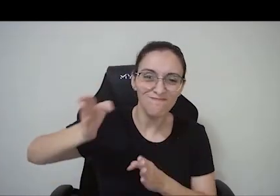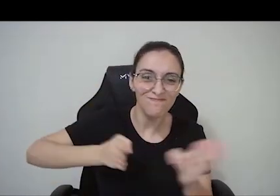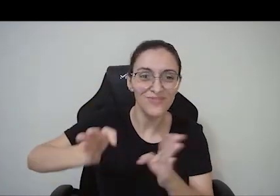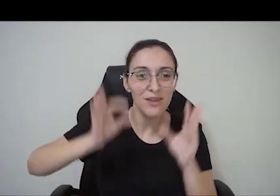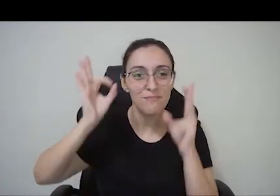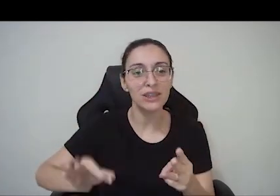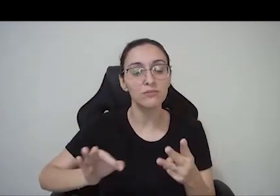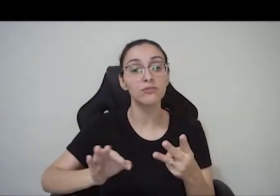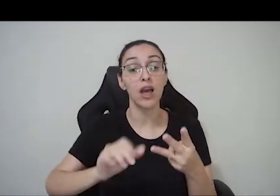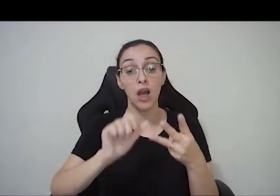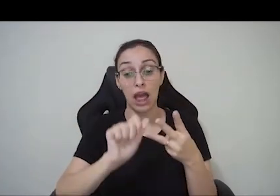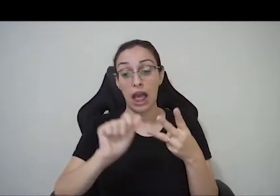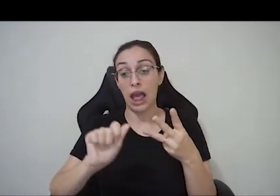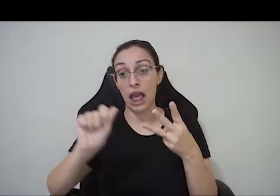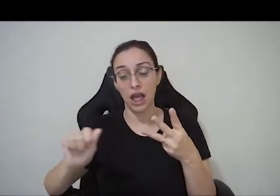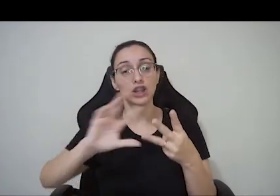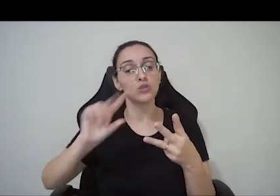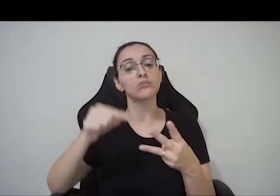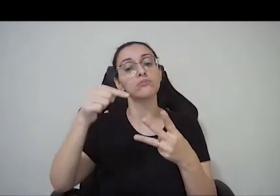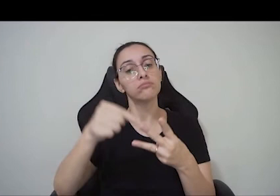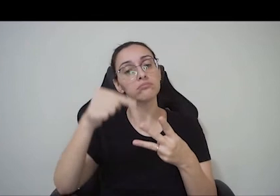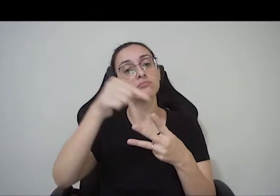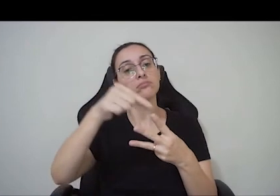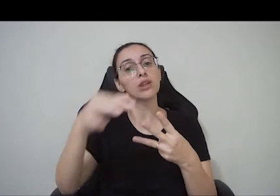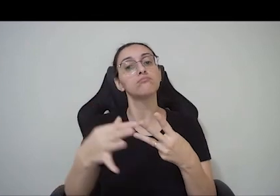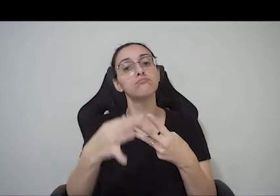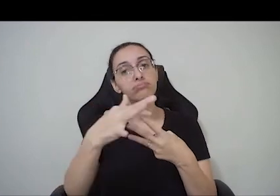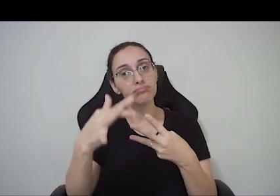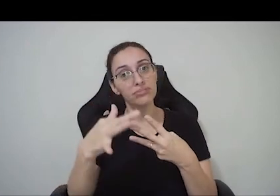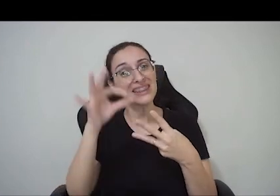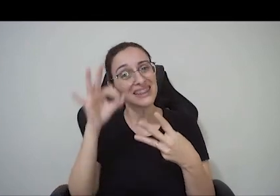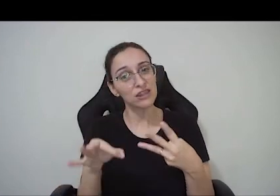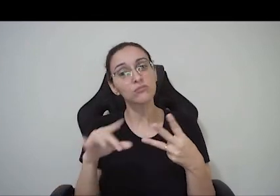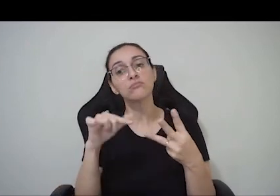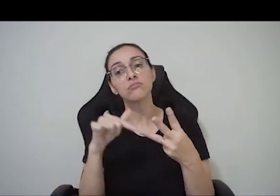ter todos os níveis conforme para AAA, AA e A.